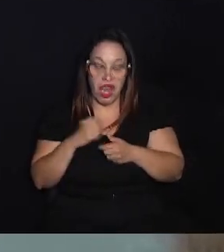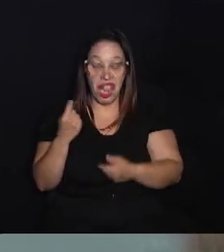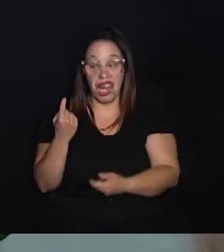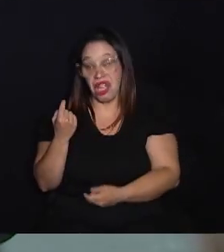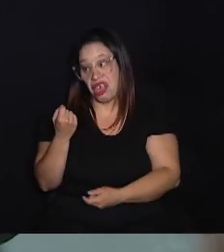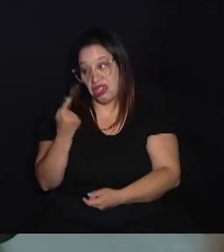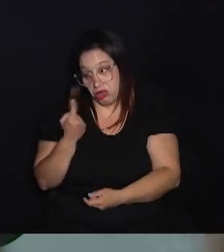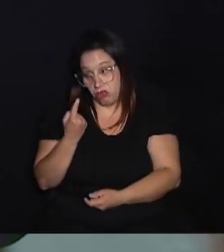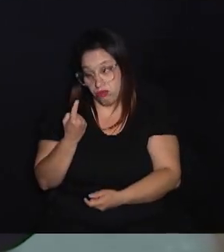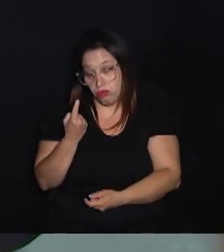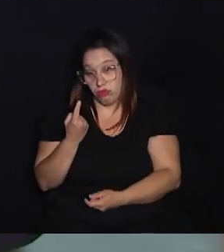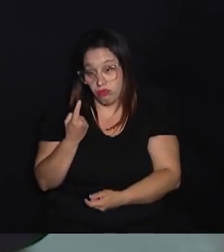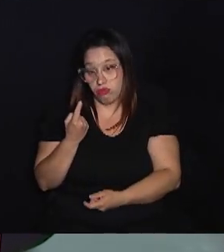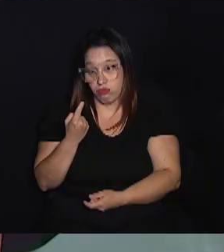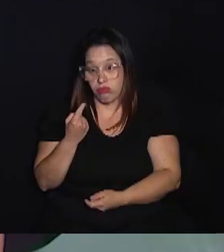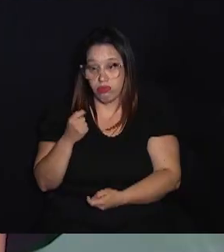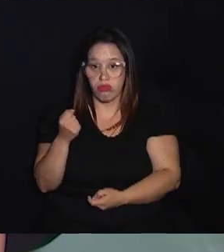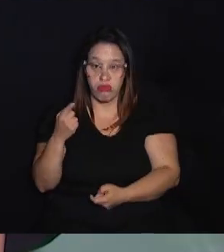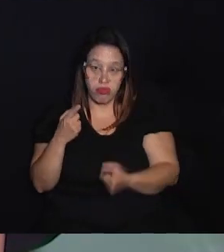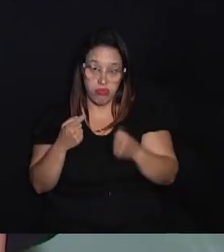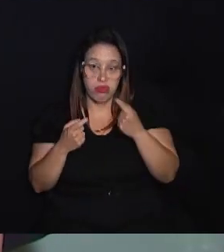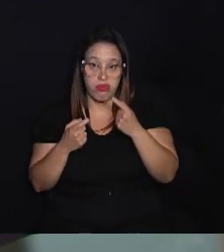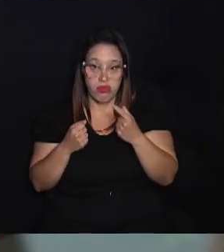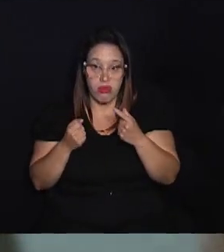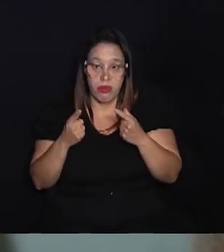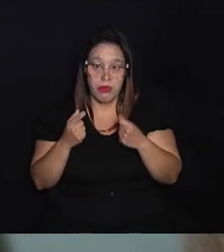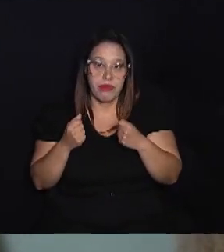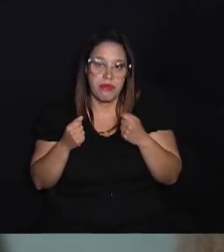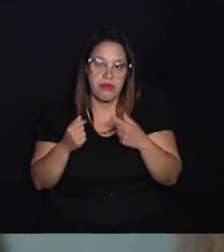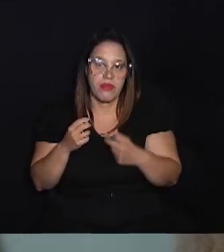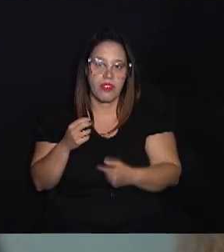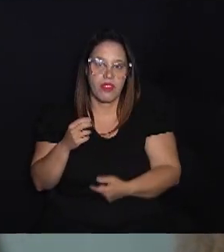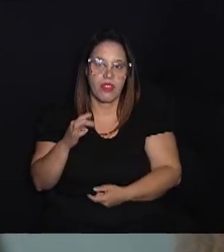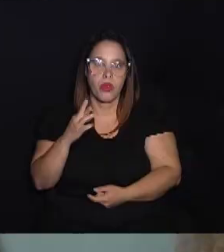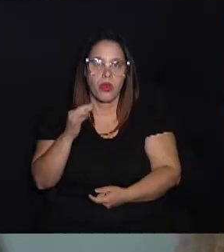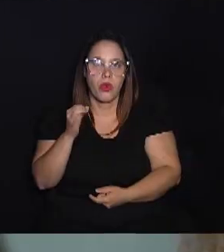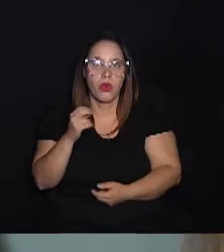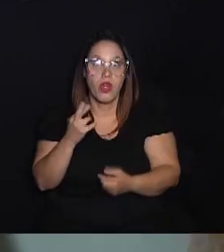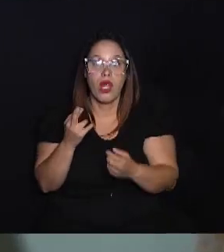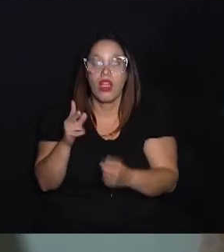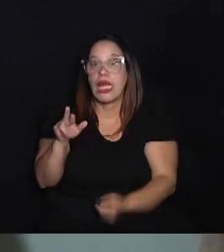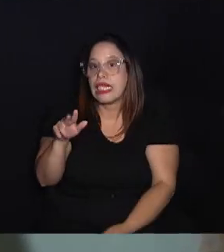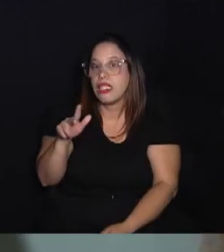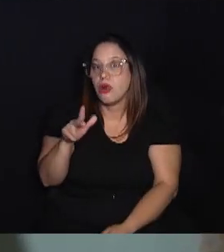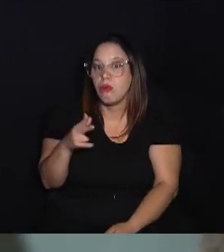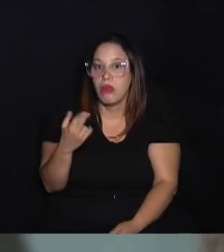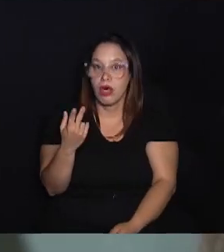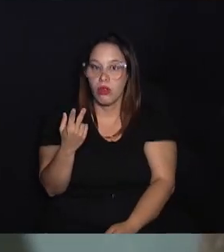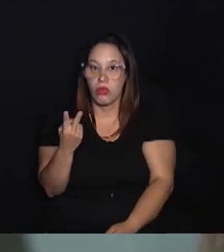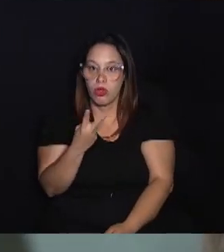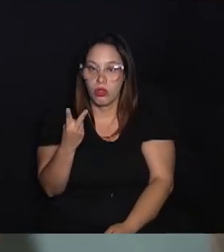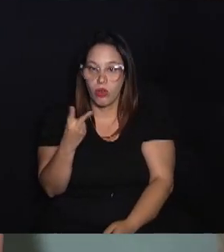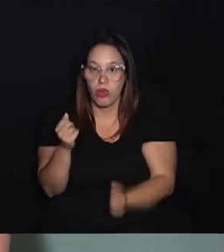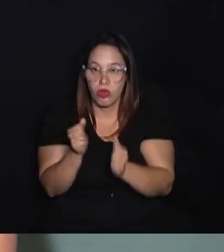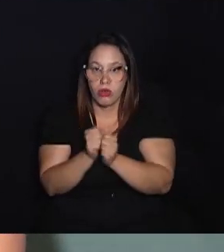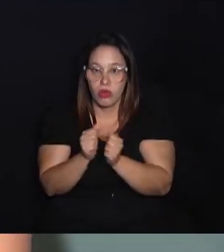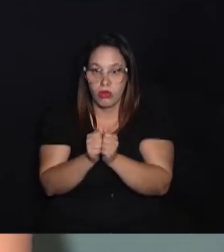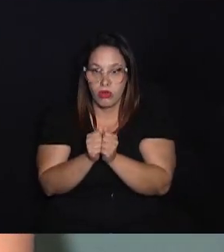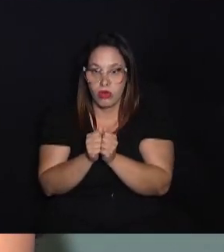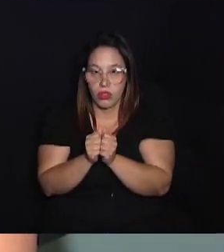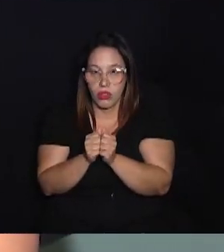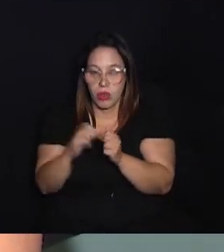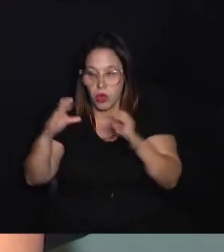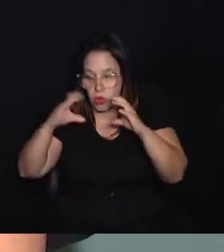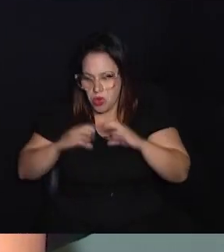algo recorrente que a gente pega aqui, de tutores falarem: são irmãos, peguei os dois juntos. Um é uma personalidade, o outro é